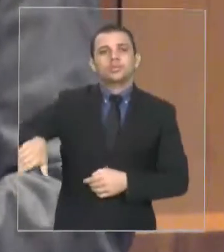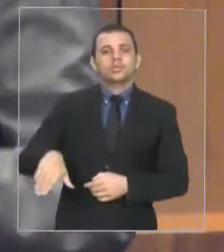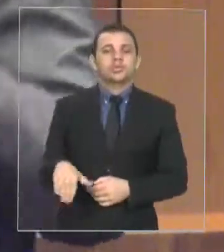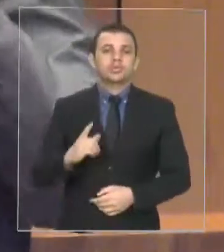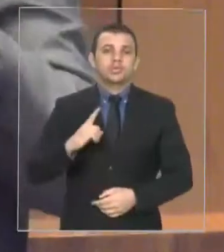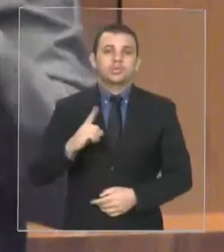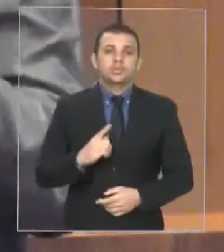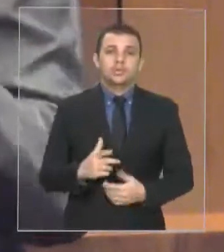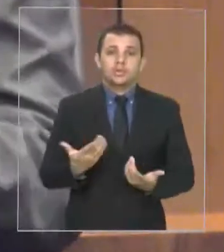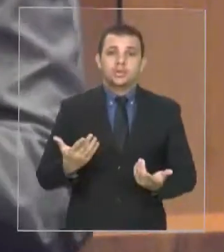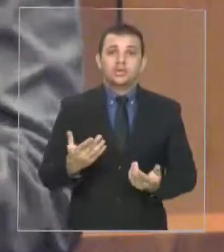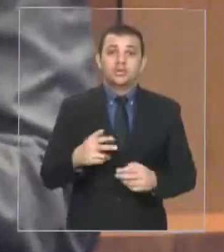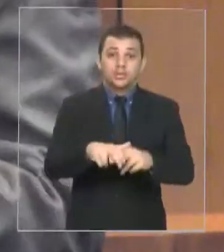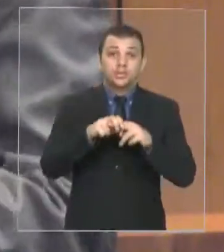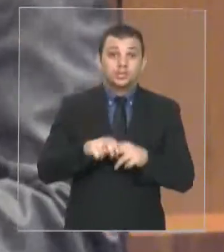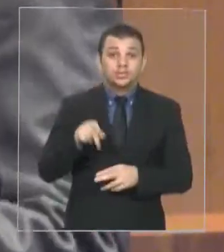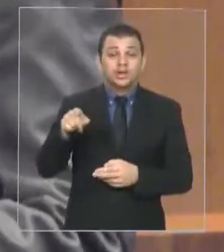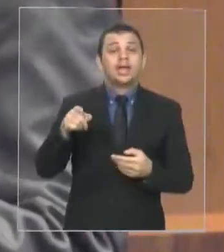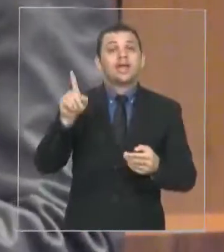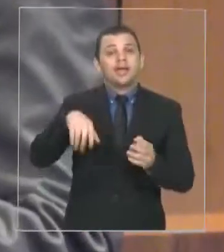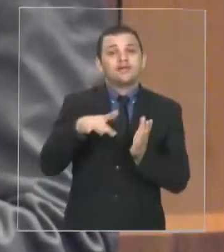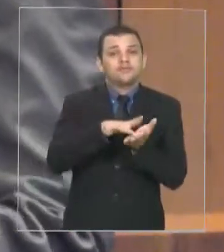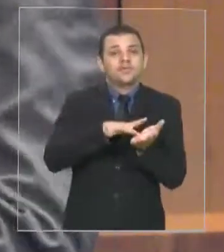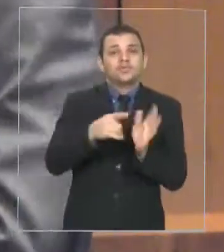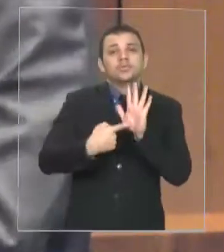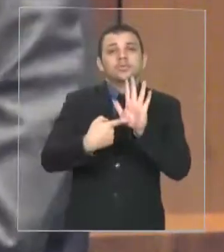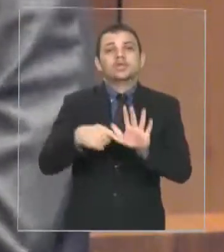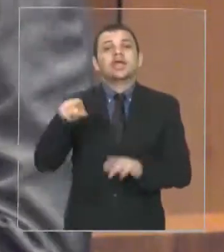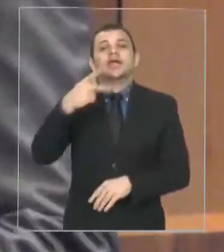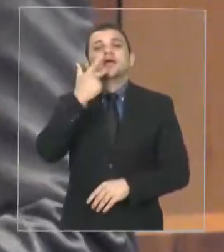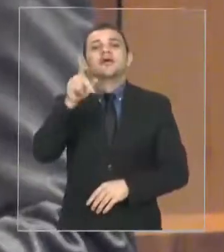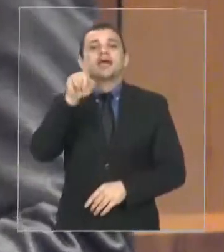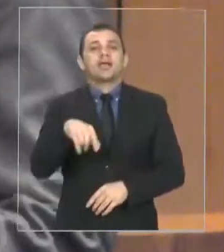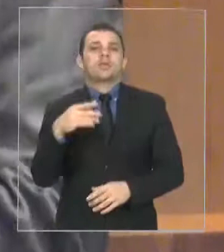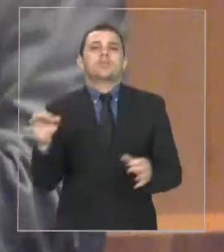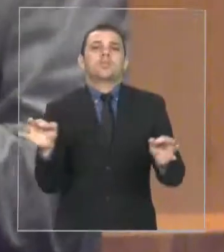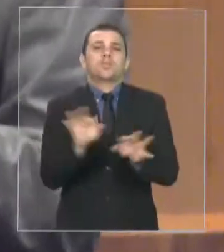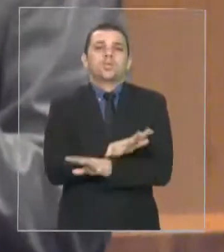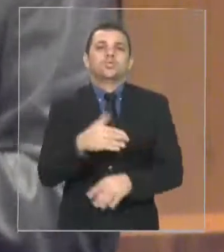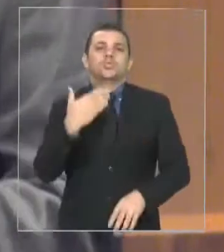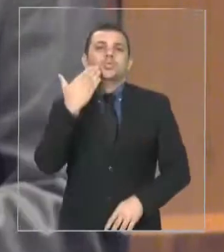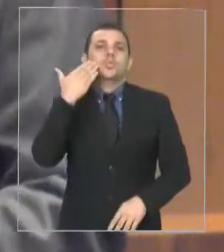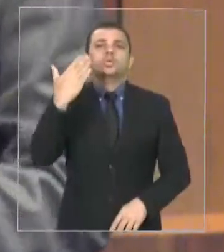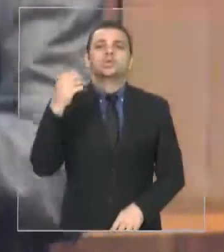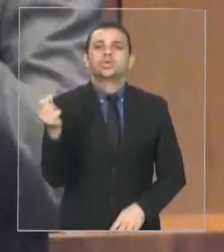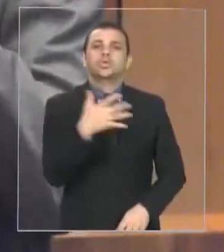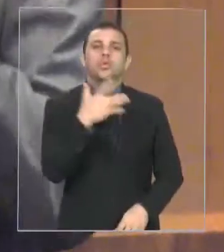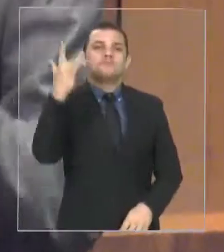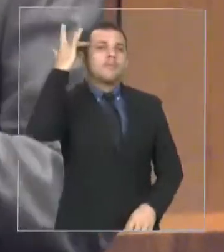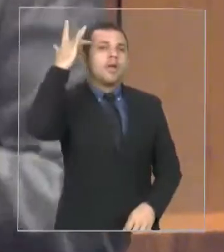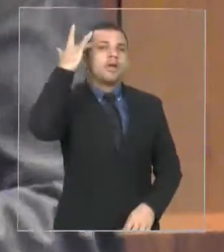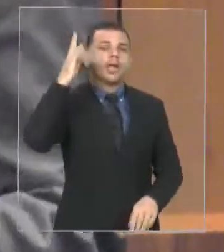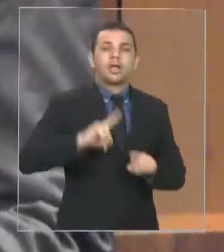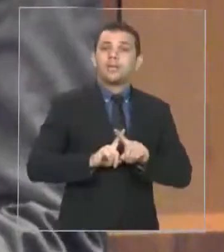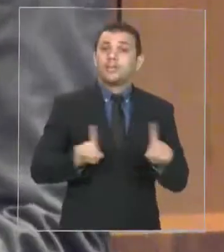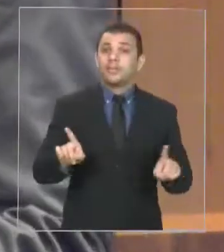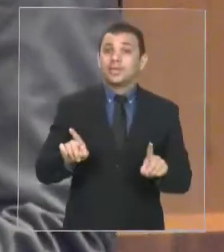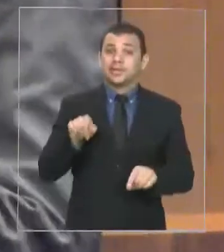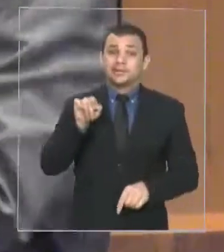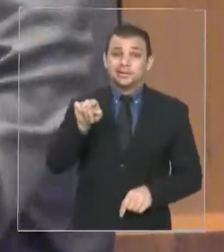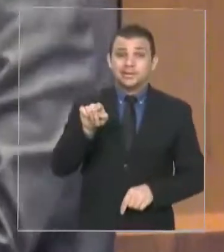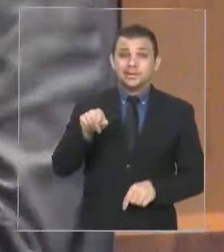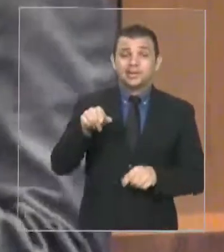falam, apregoada pela grande mídia, esta reforma não vai gerar um único